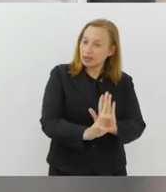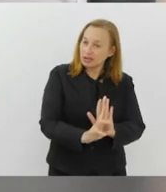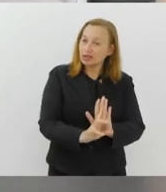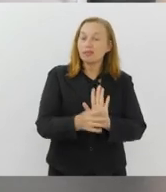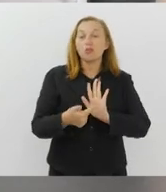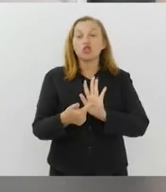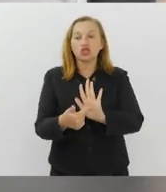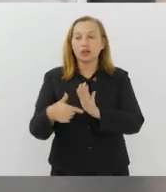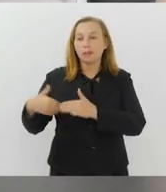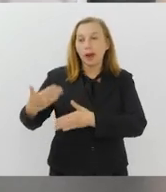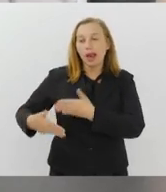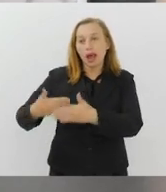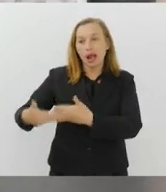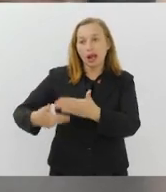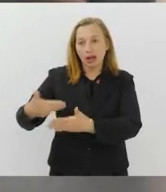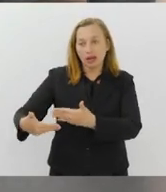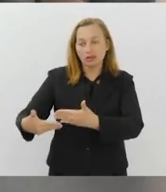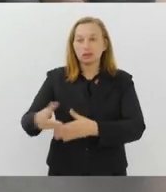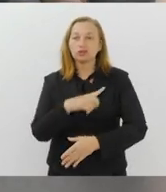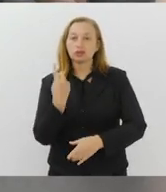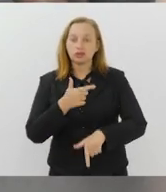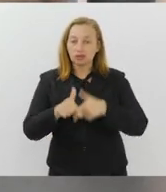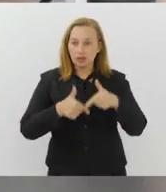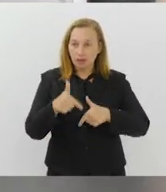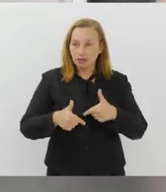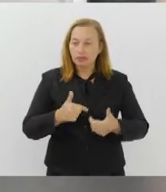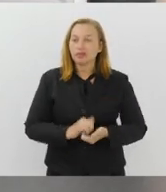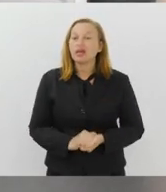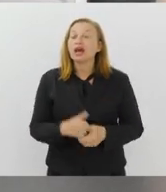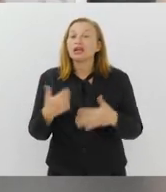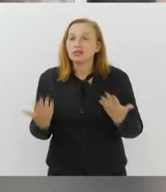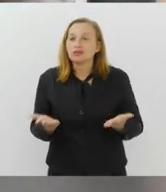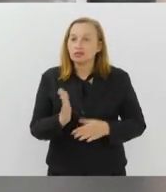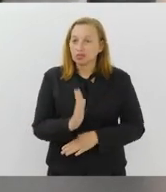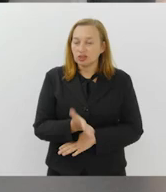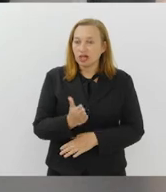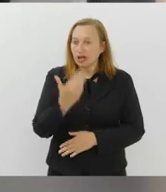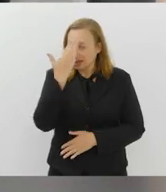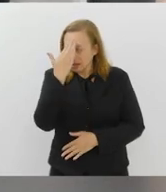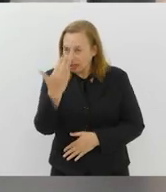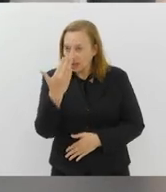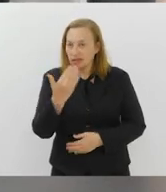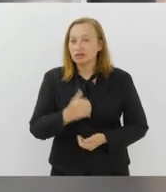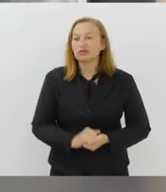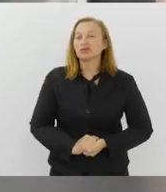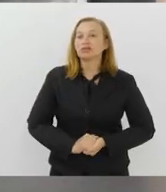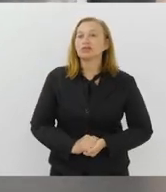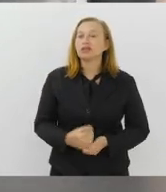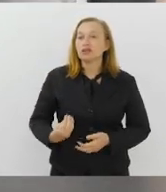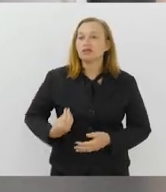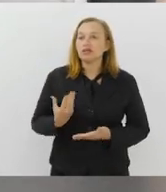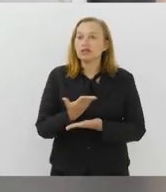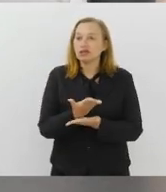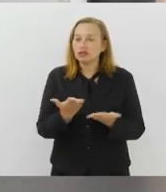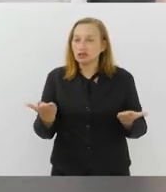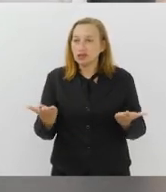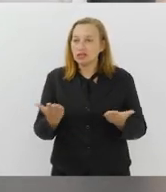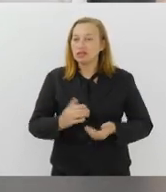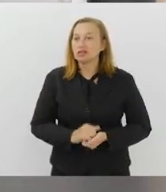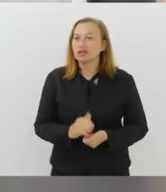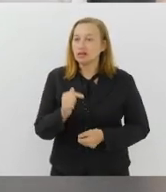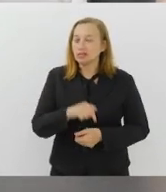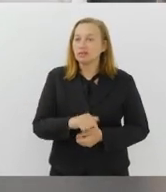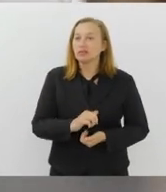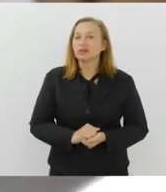longo desse nosso trabalho. Então, desde já, mais uma vez, agradeço a presença de todos que estão aqui.